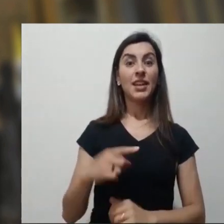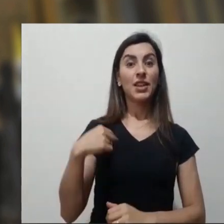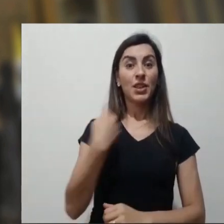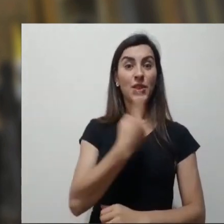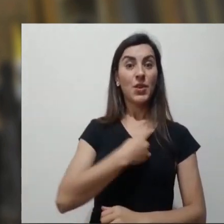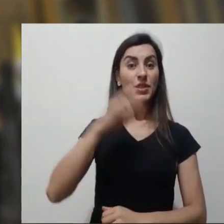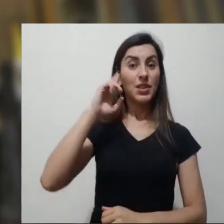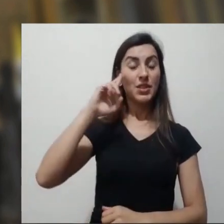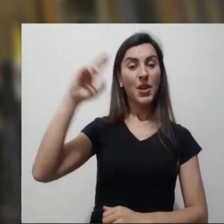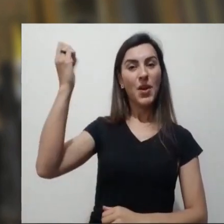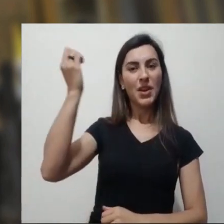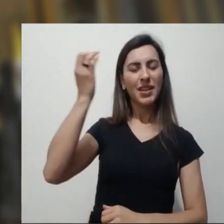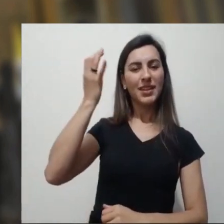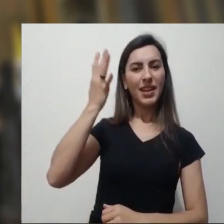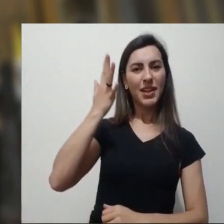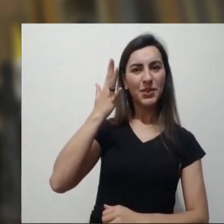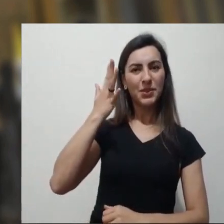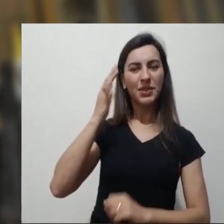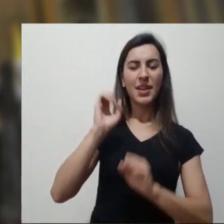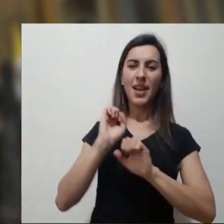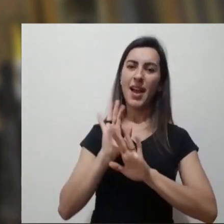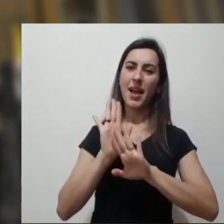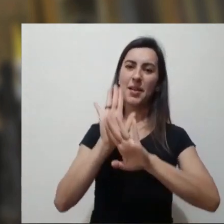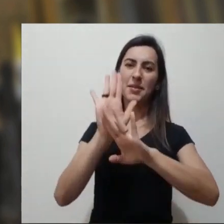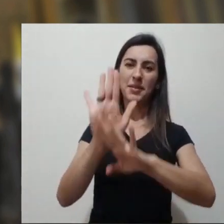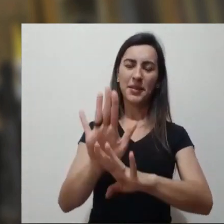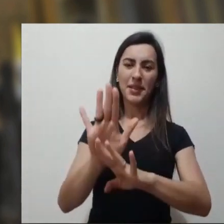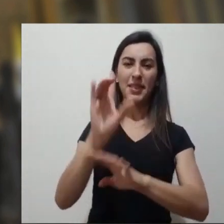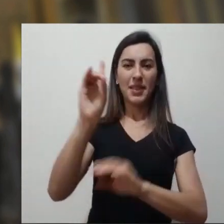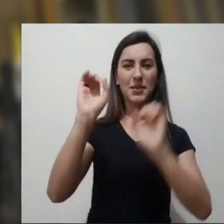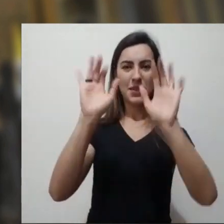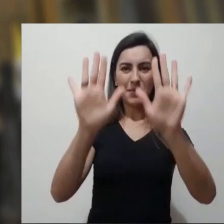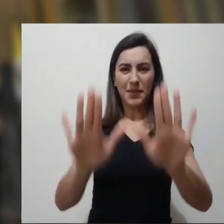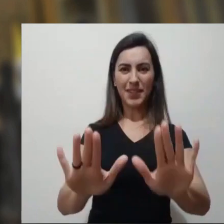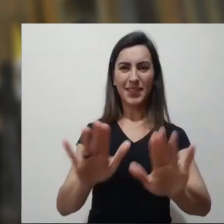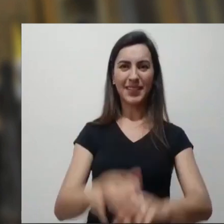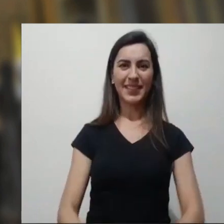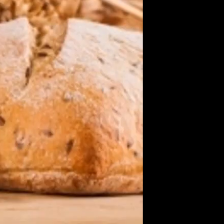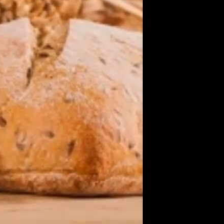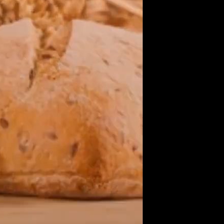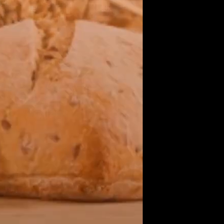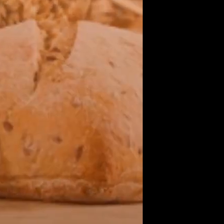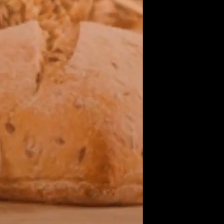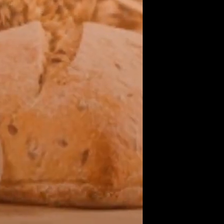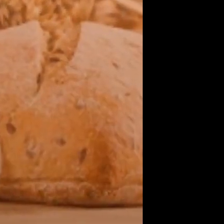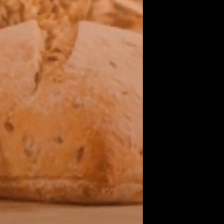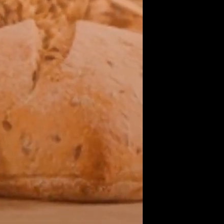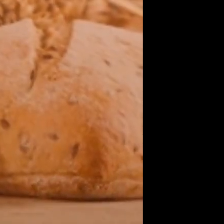evangelização. Que Nossa Senhora da Luz lhe acompanhe. Deus lhe abençoe.